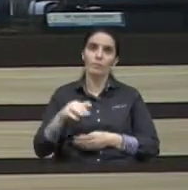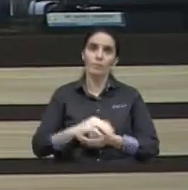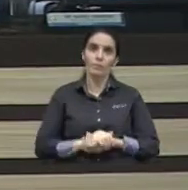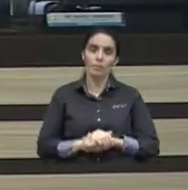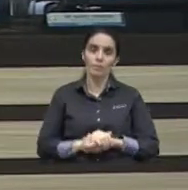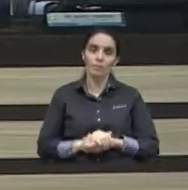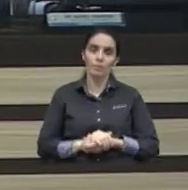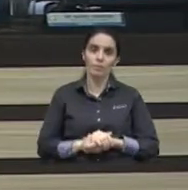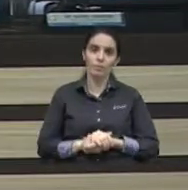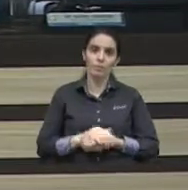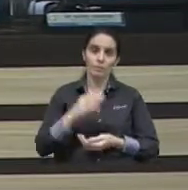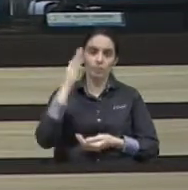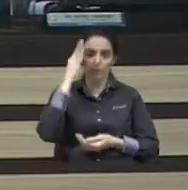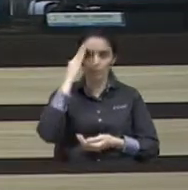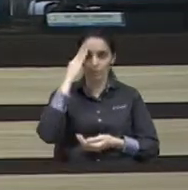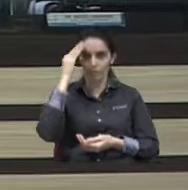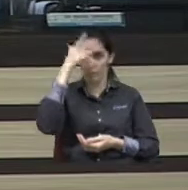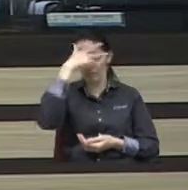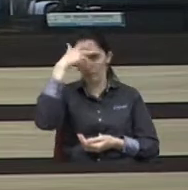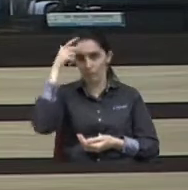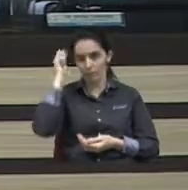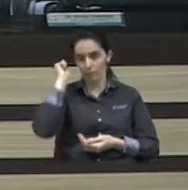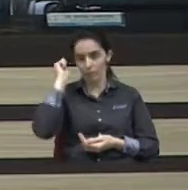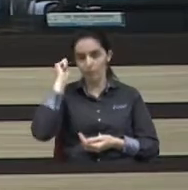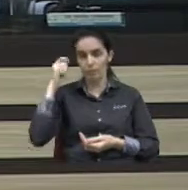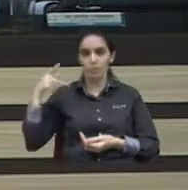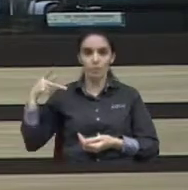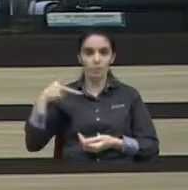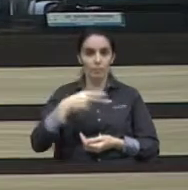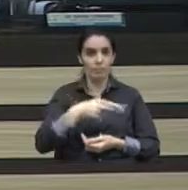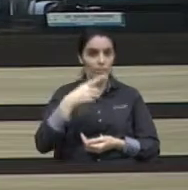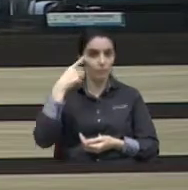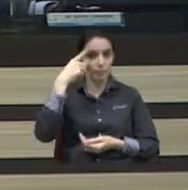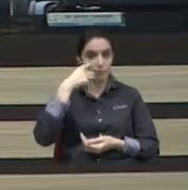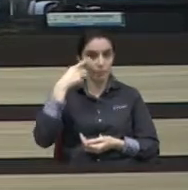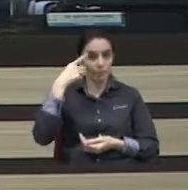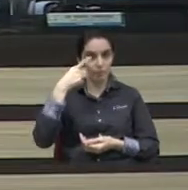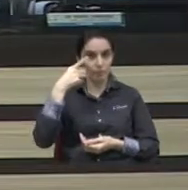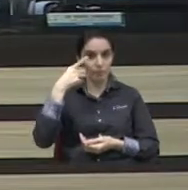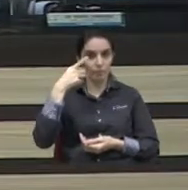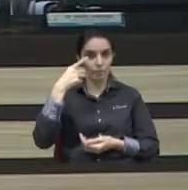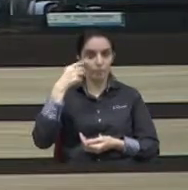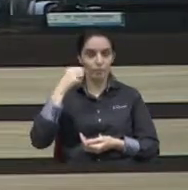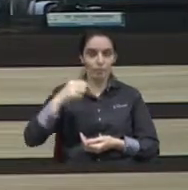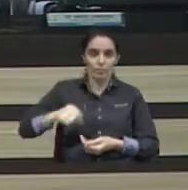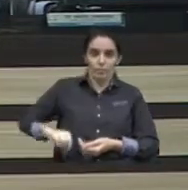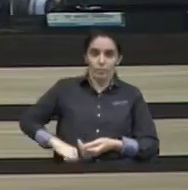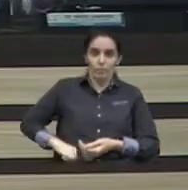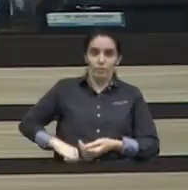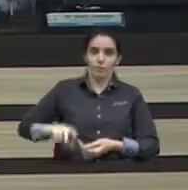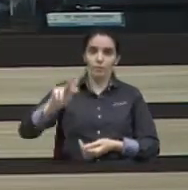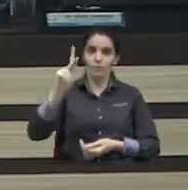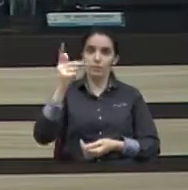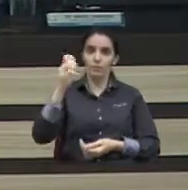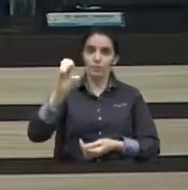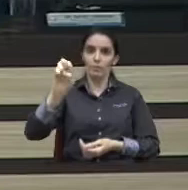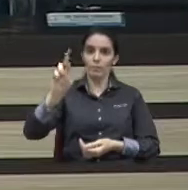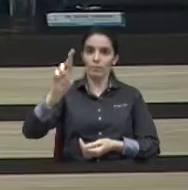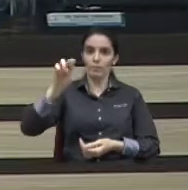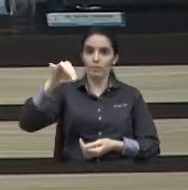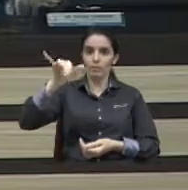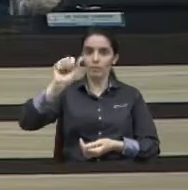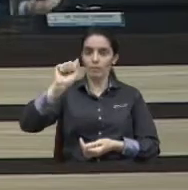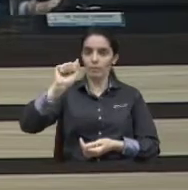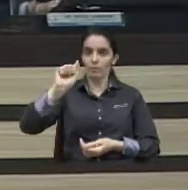700/2017, requer informações ao Poder Executivo sobre cirurgias de catarata, vesículas e hérnias. Doutora Mayra Costa. Em